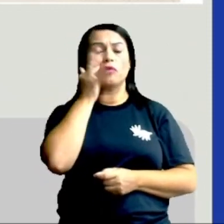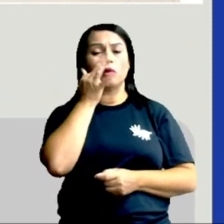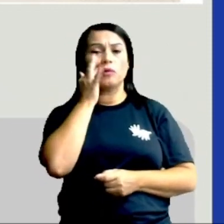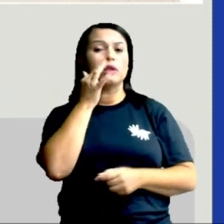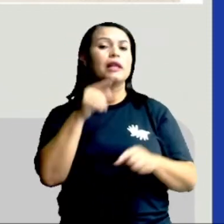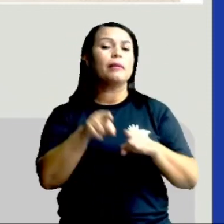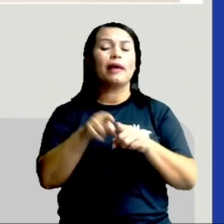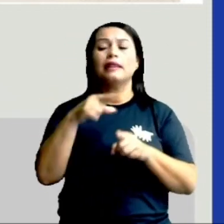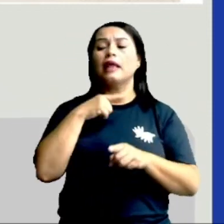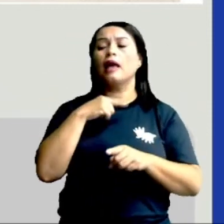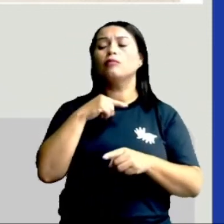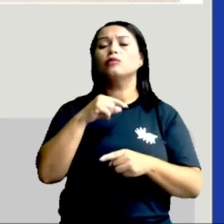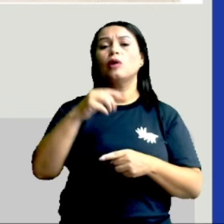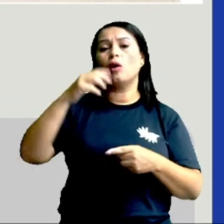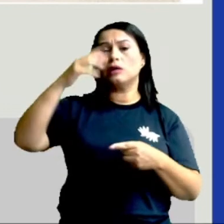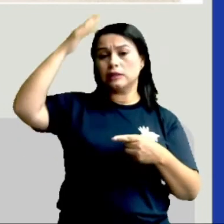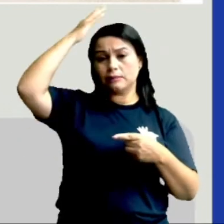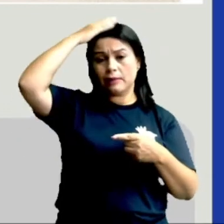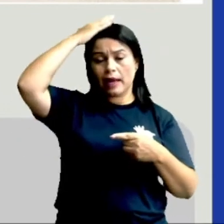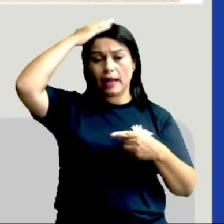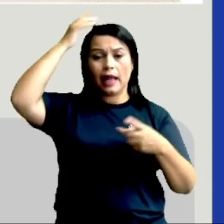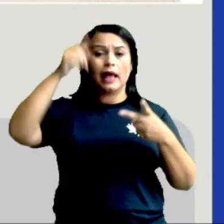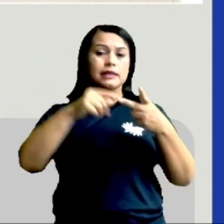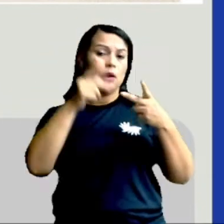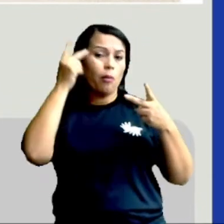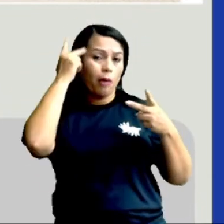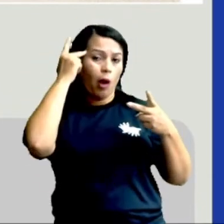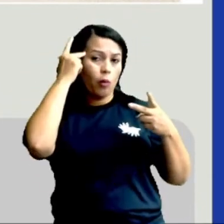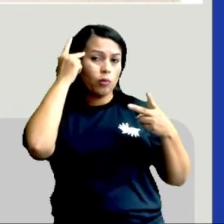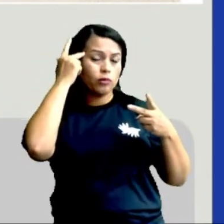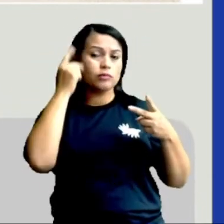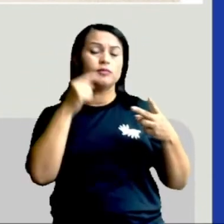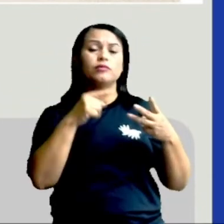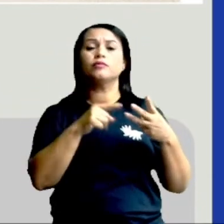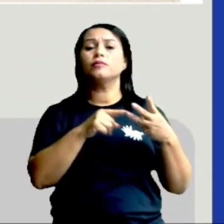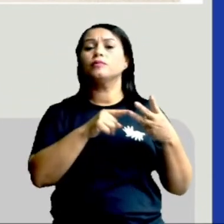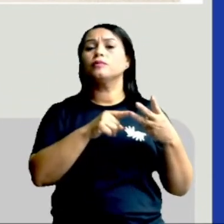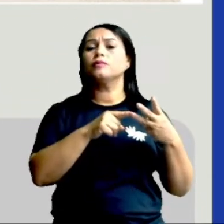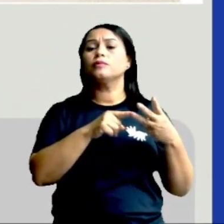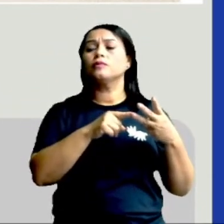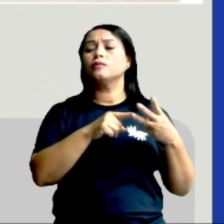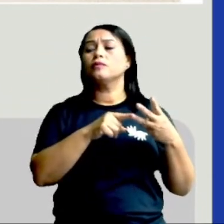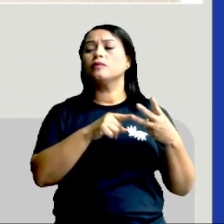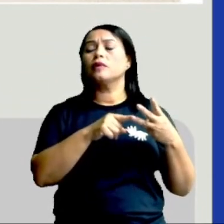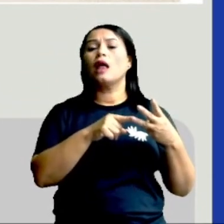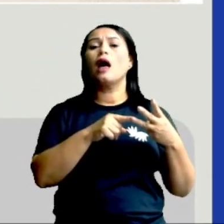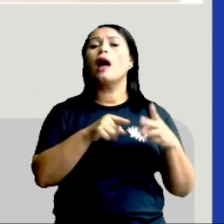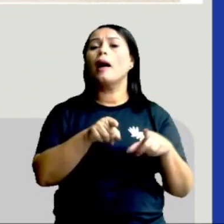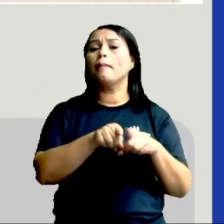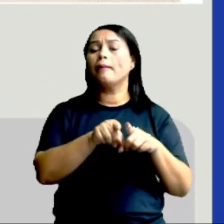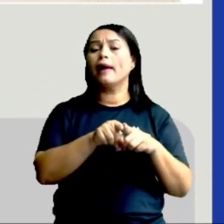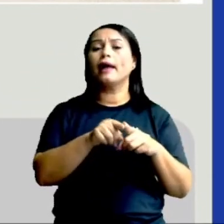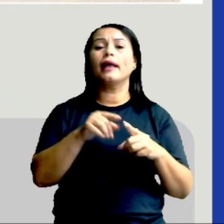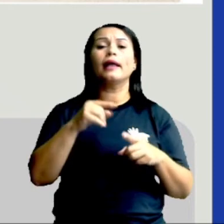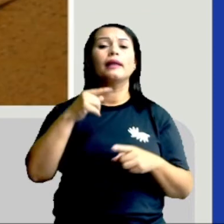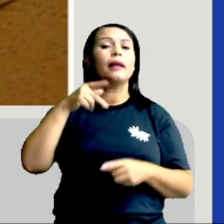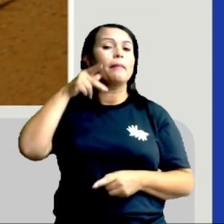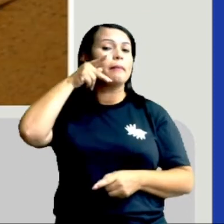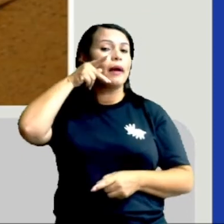japonesa, temos aqui, ó, Paraná, São Paulo. Temos aí destacado o Vale do Paraíba.